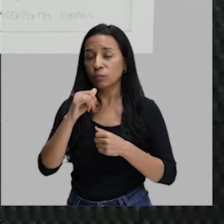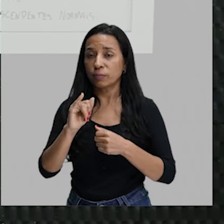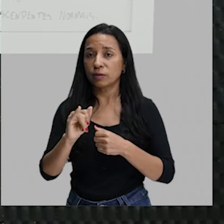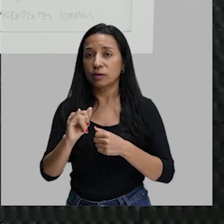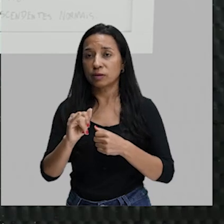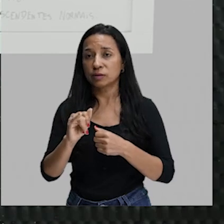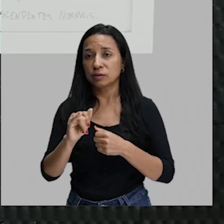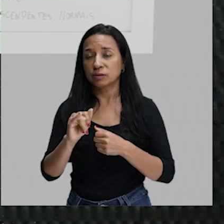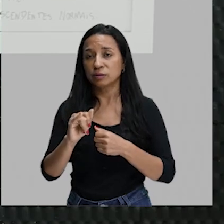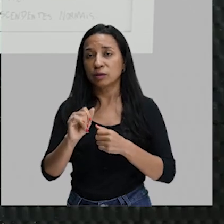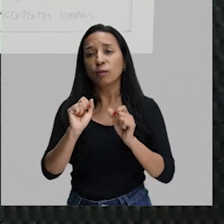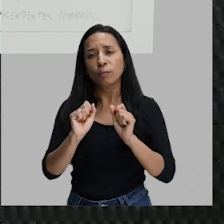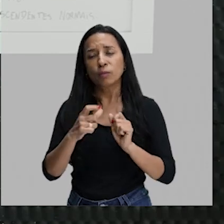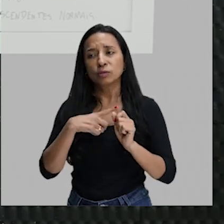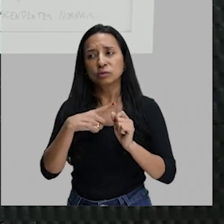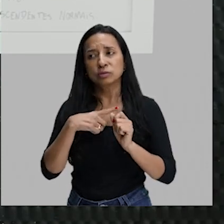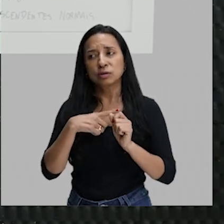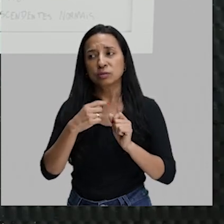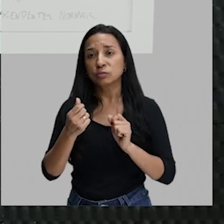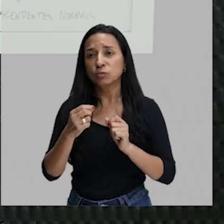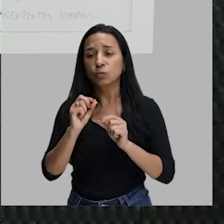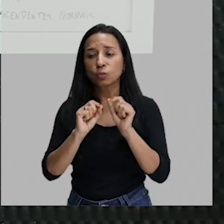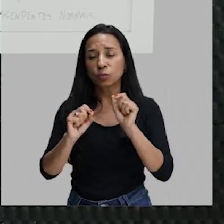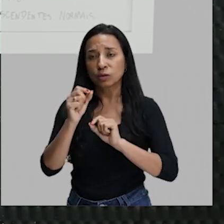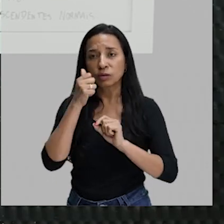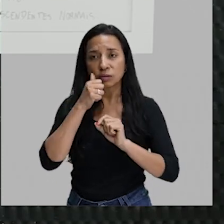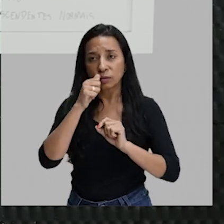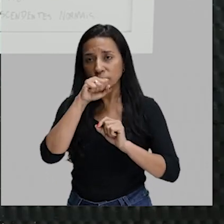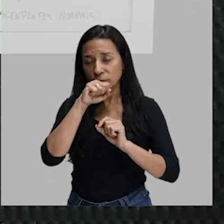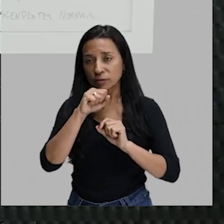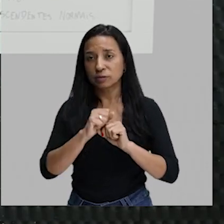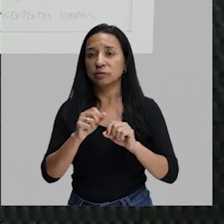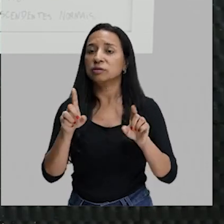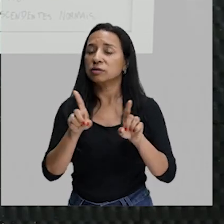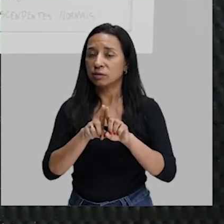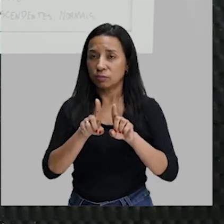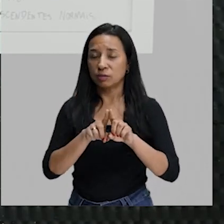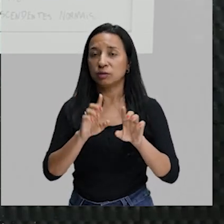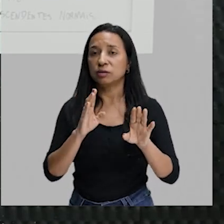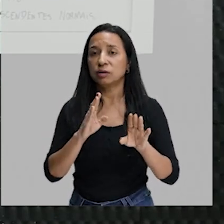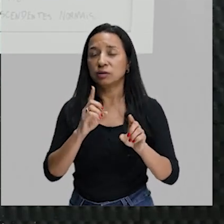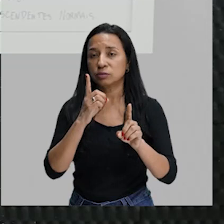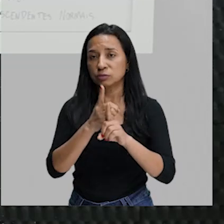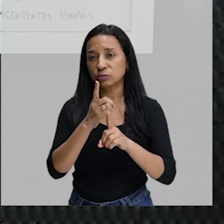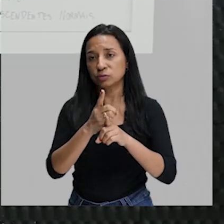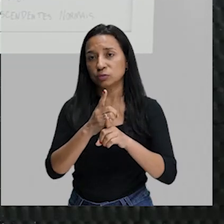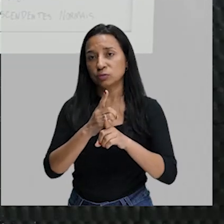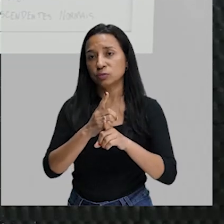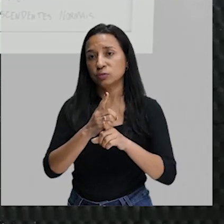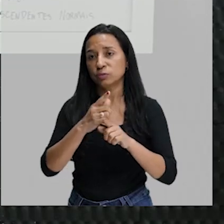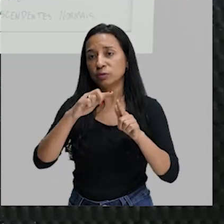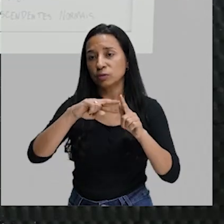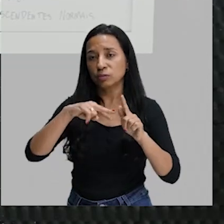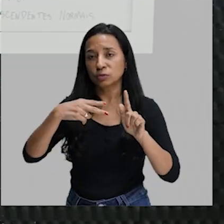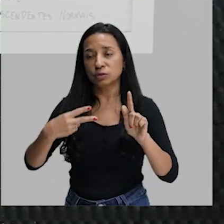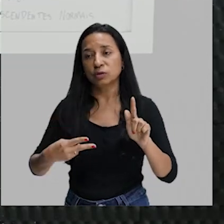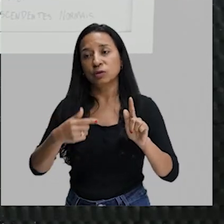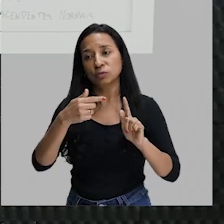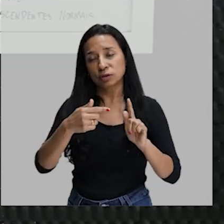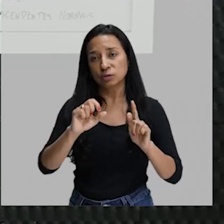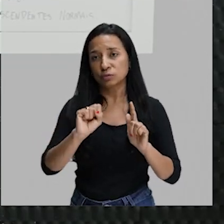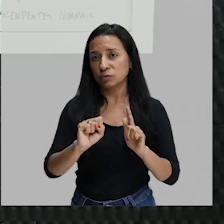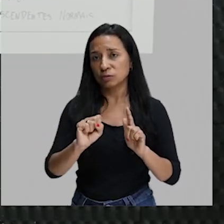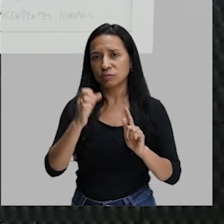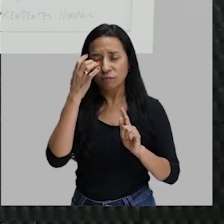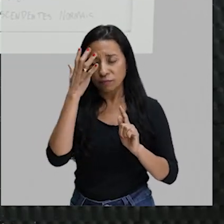aqui só pode ter vindo da onde? Da mãe. Então, eu descobri também o genótipo do 7 e do 8. Viu